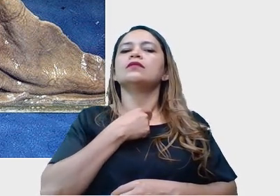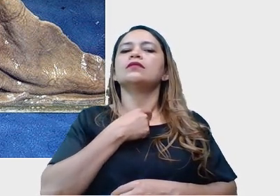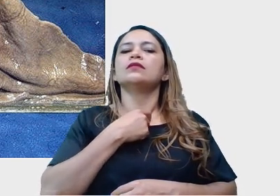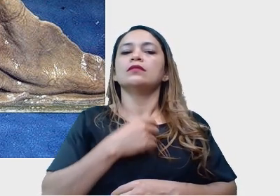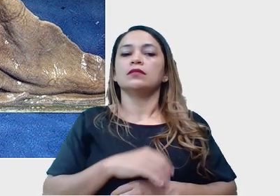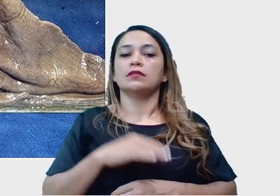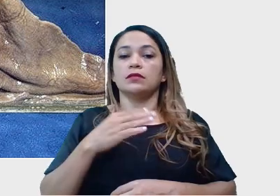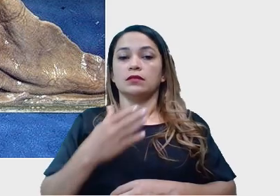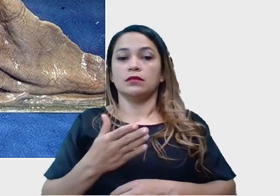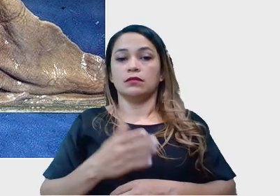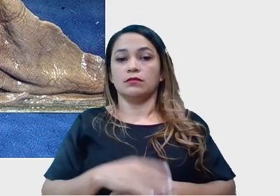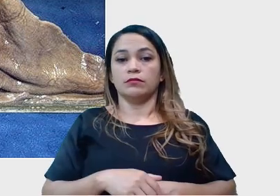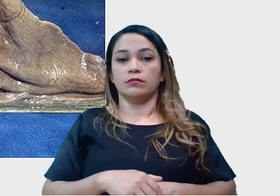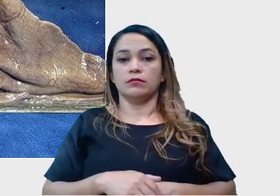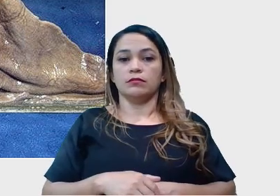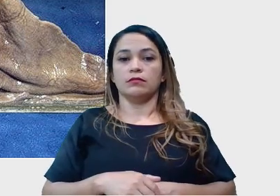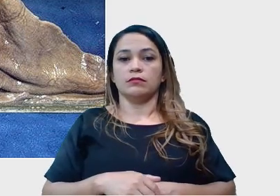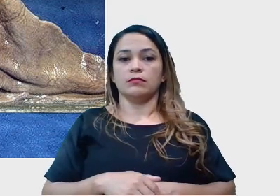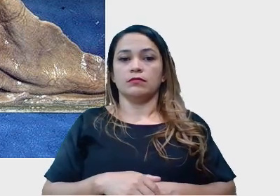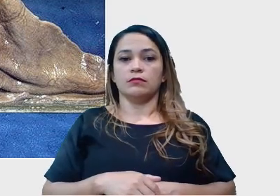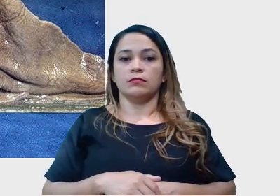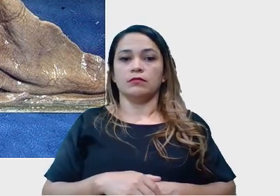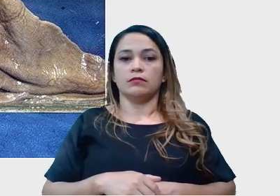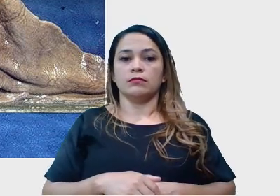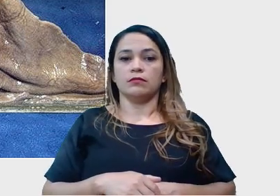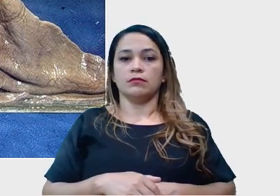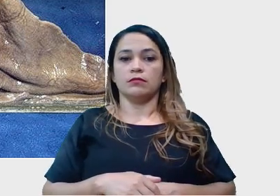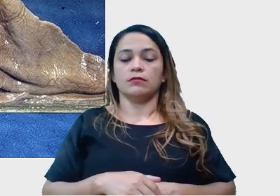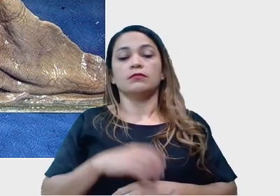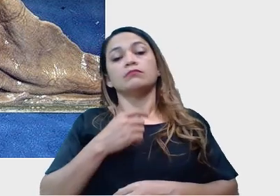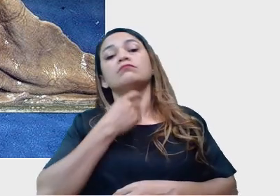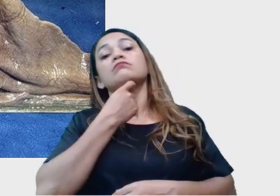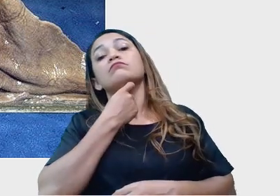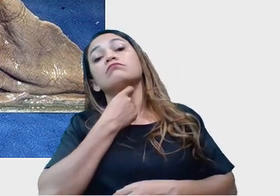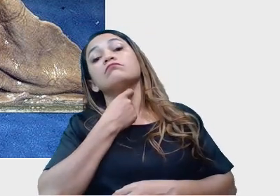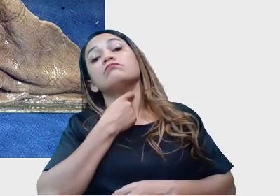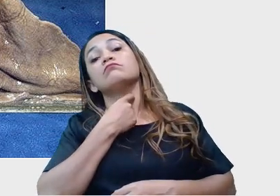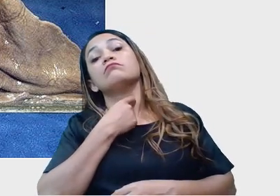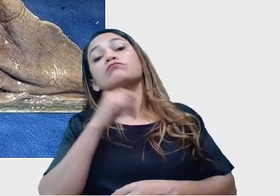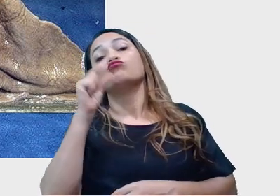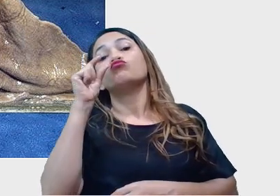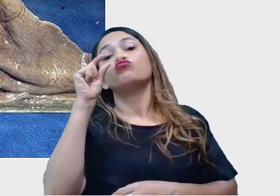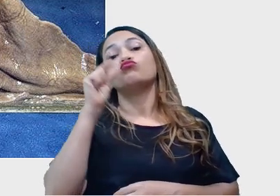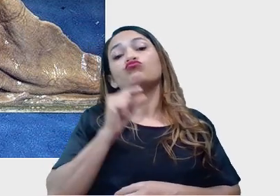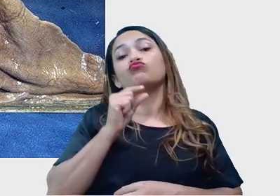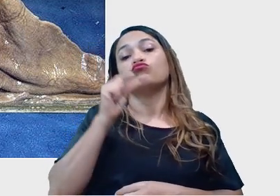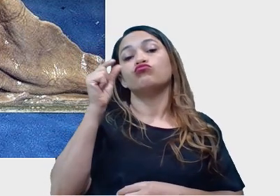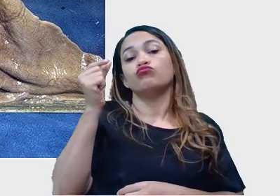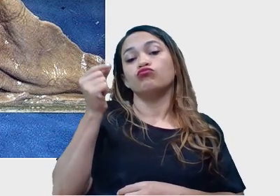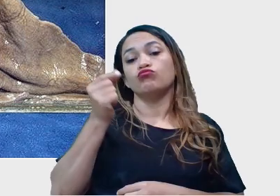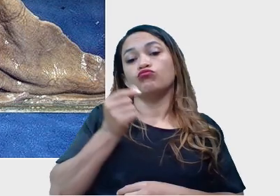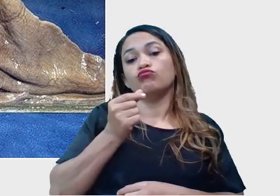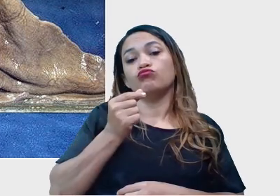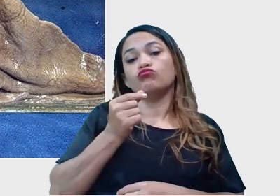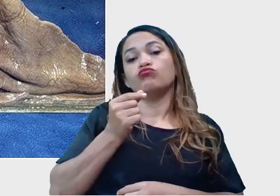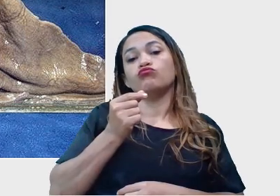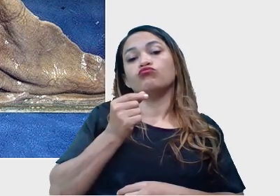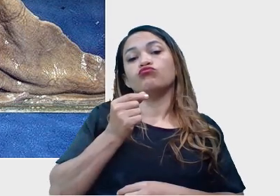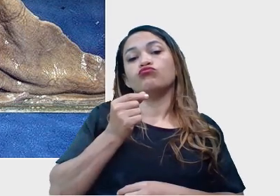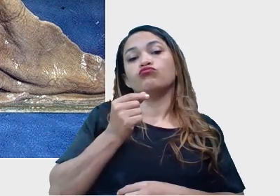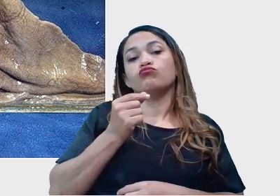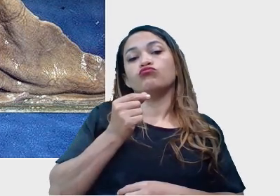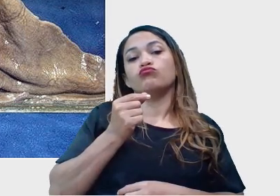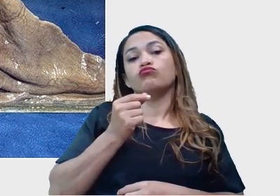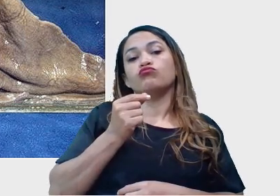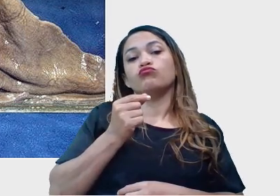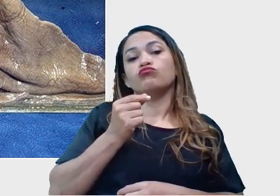Então aqui, ó, é por onde a gente engole o alimento. O normal era que o esôfago fosse um tubinho desse tamanho, ó, até chegar aqui no nosso estômago. Isso aqui